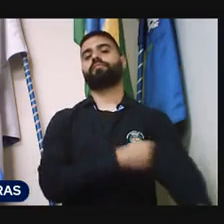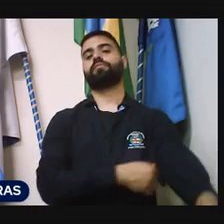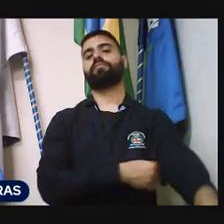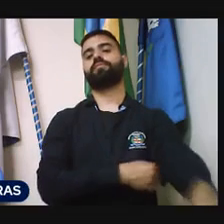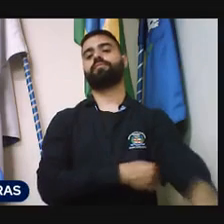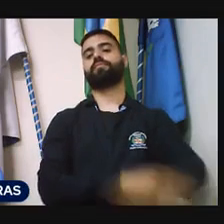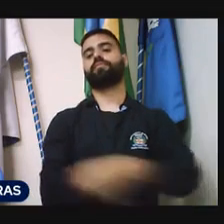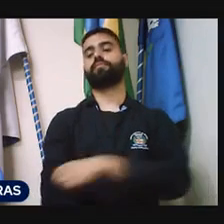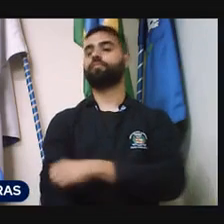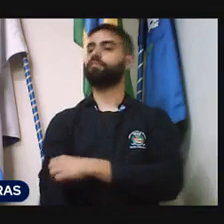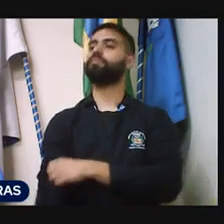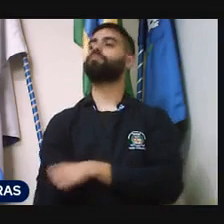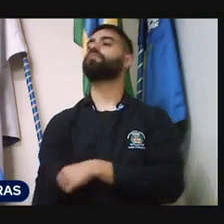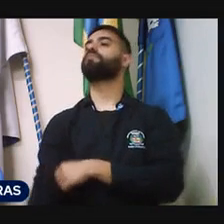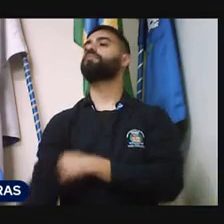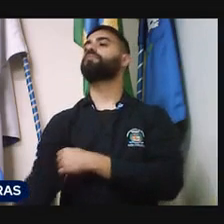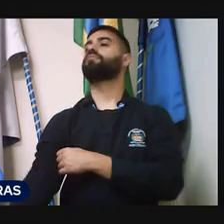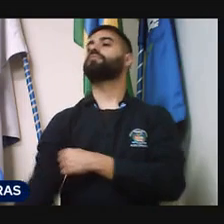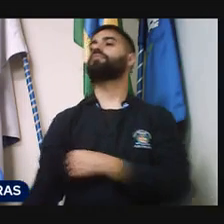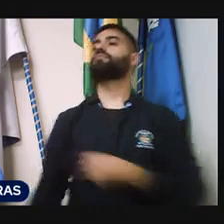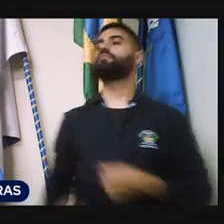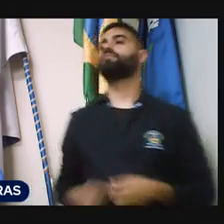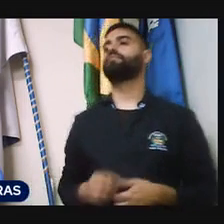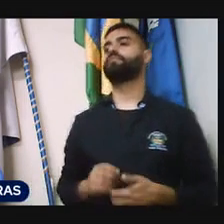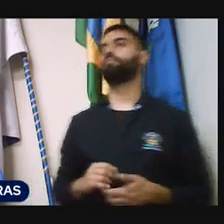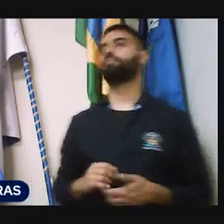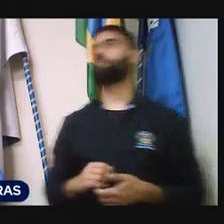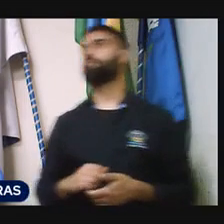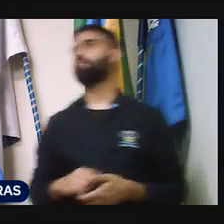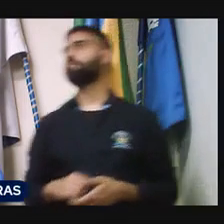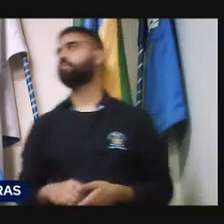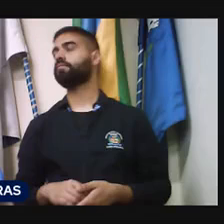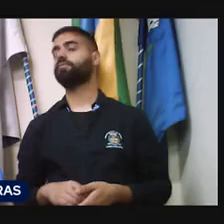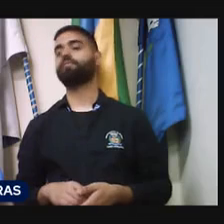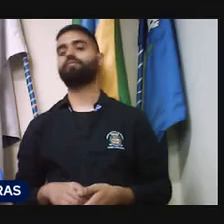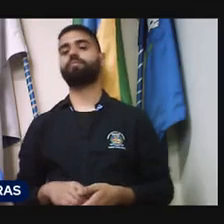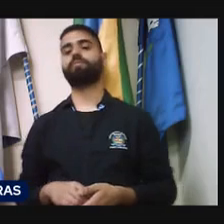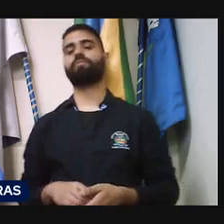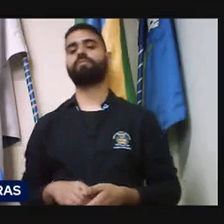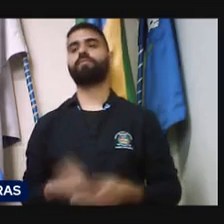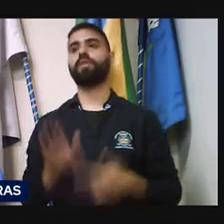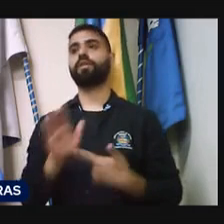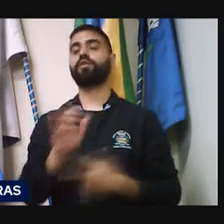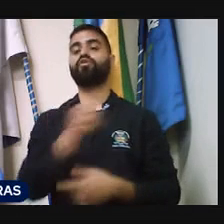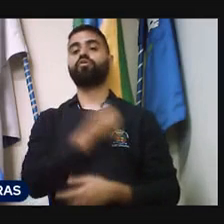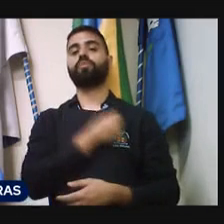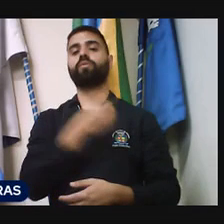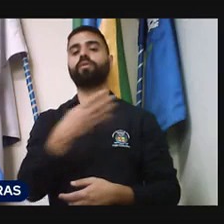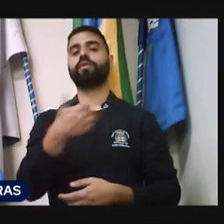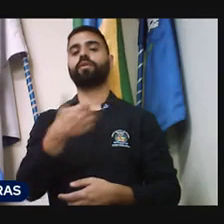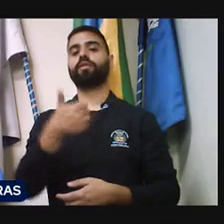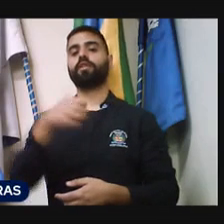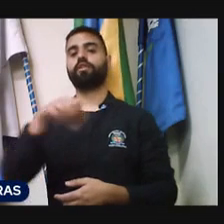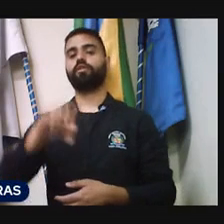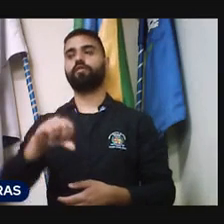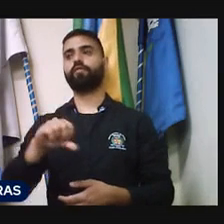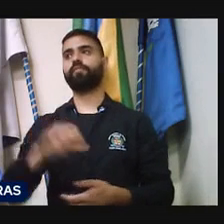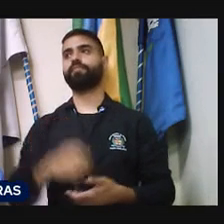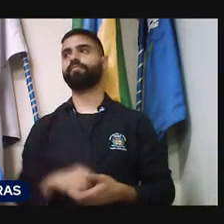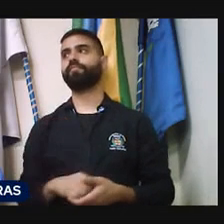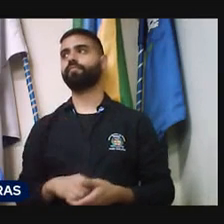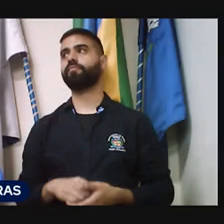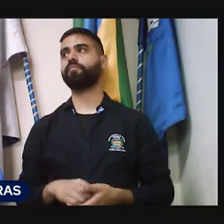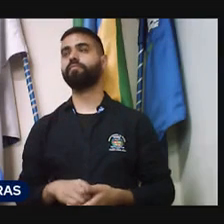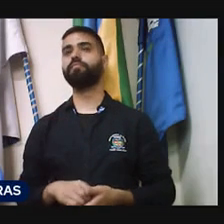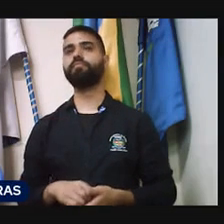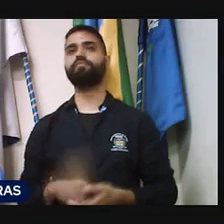a educação de 419 excelente senhor presidente da Câmara Municipal Vereador José Renato Alves base